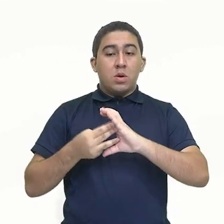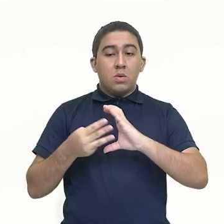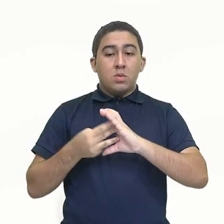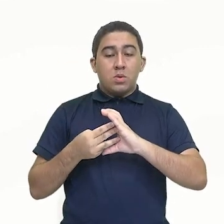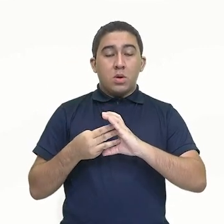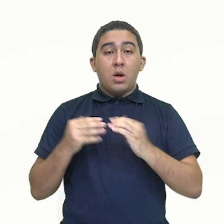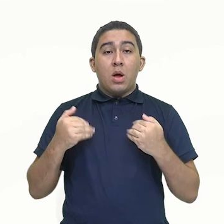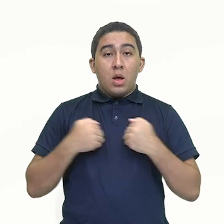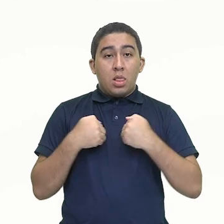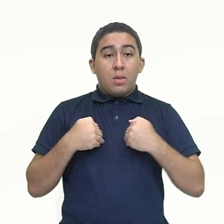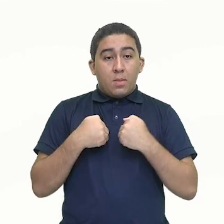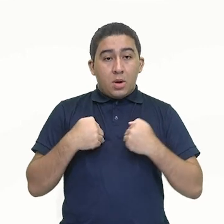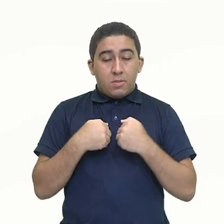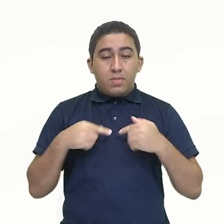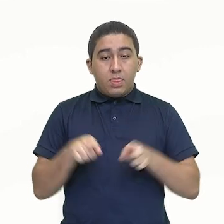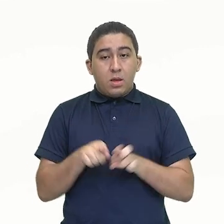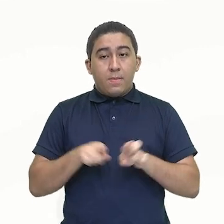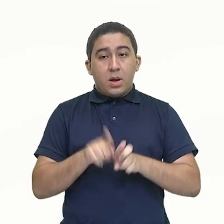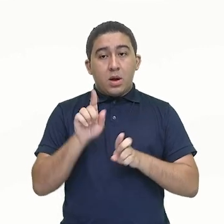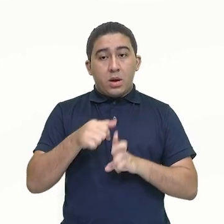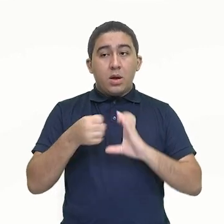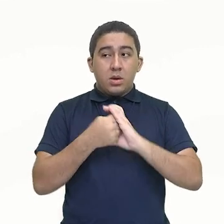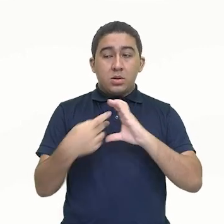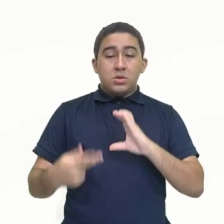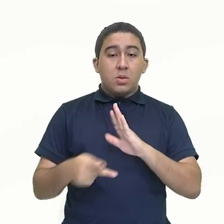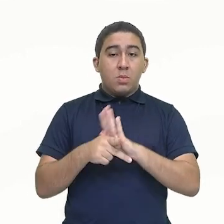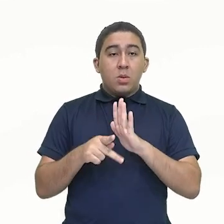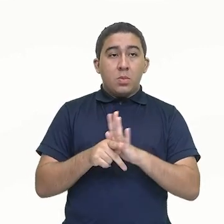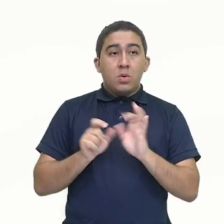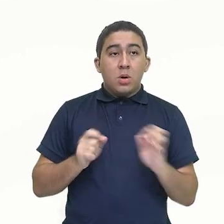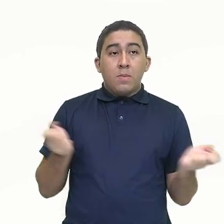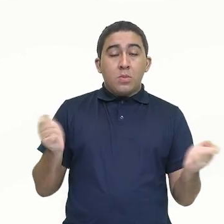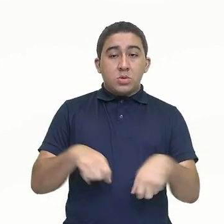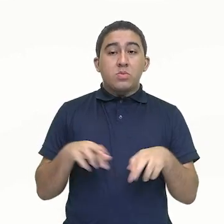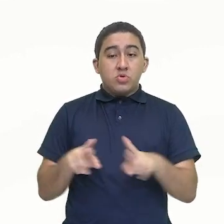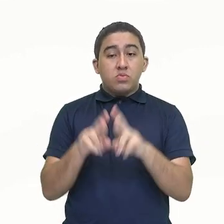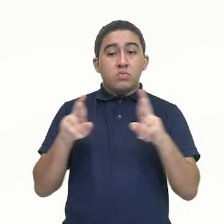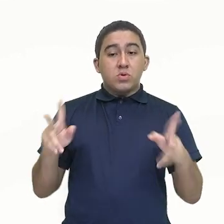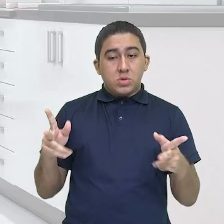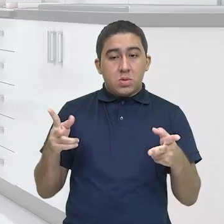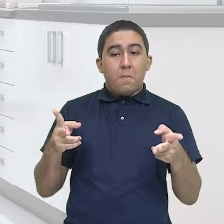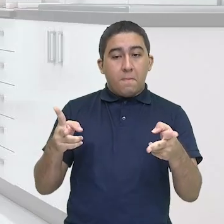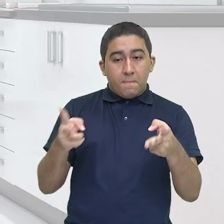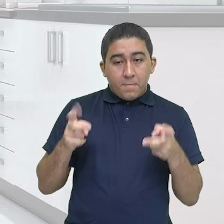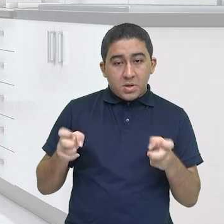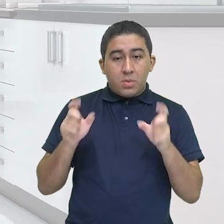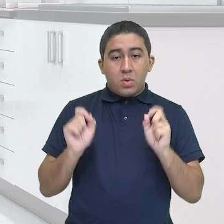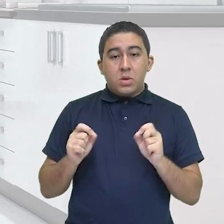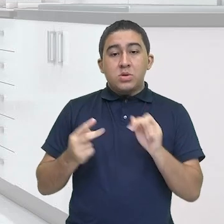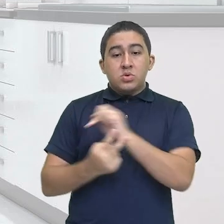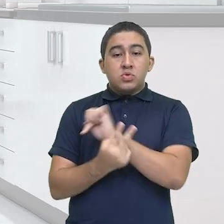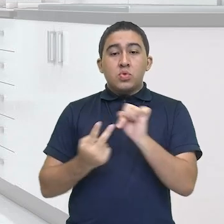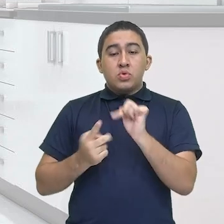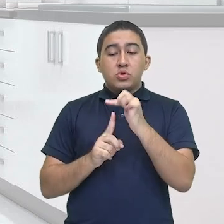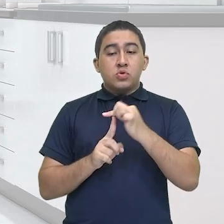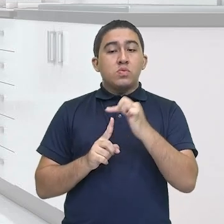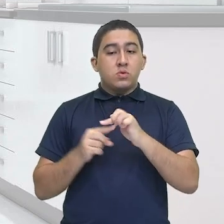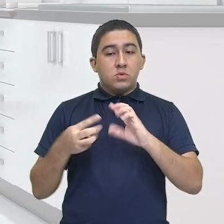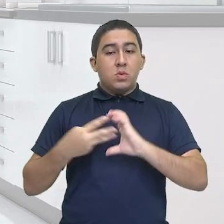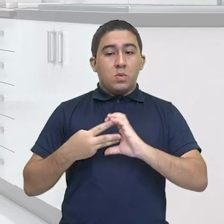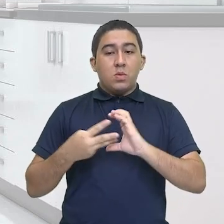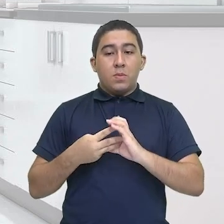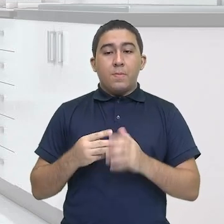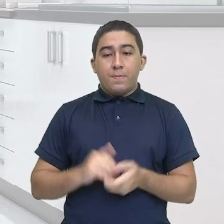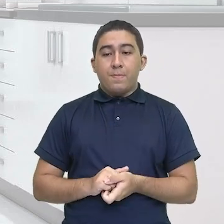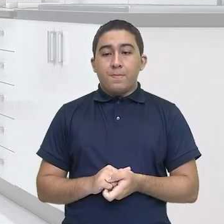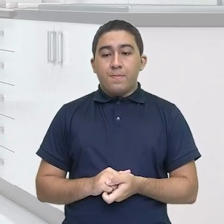que eles caracterizam, né? Podem diferenciar esses dois tipos de células,